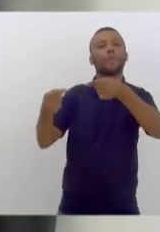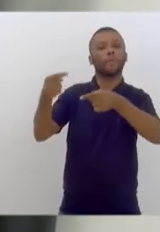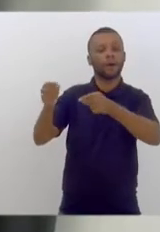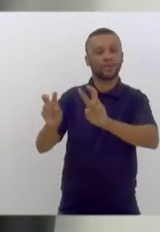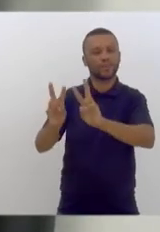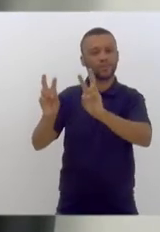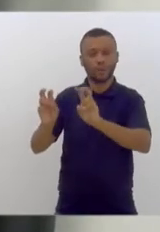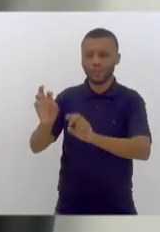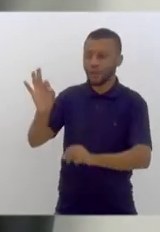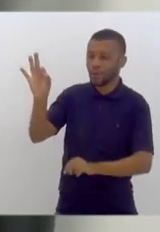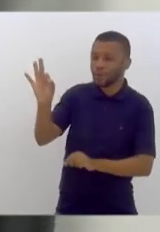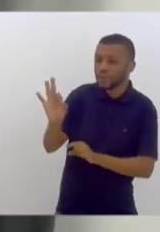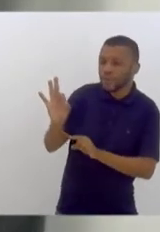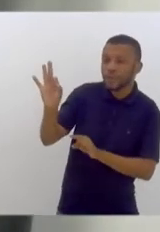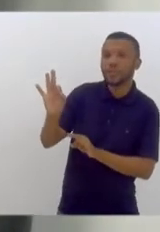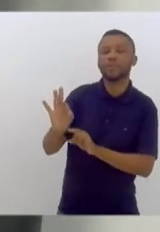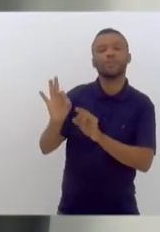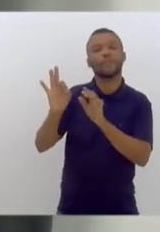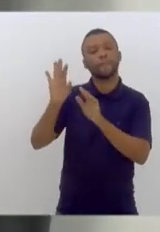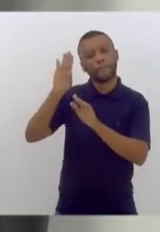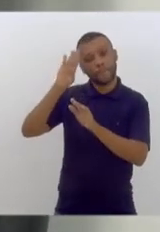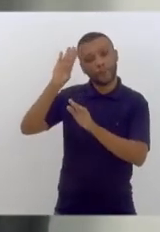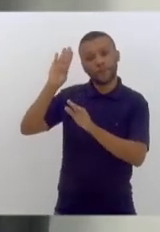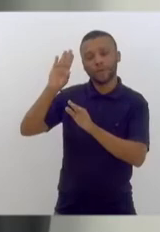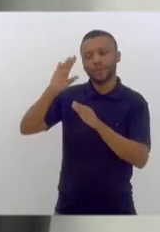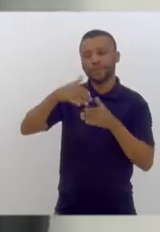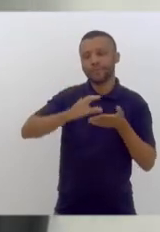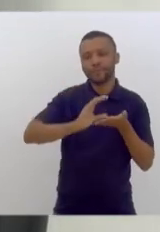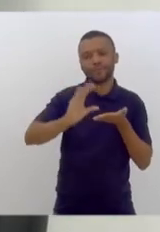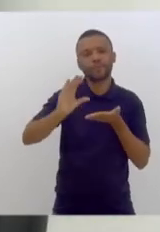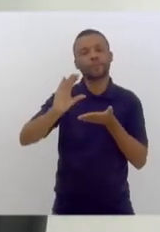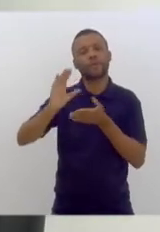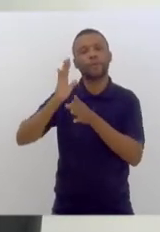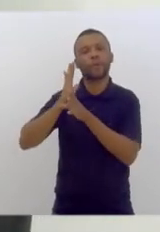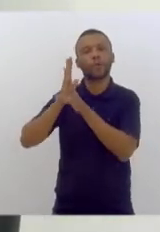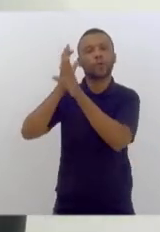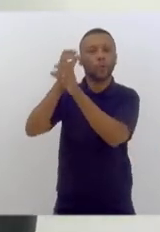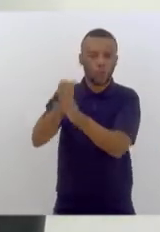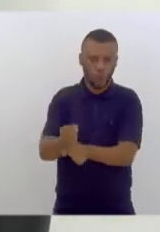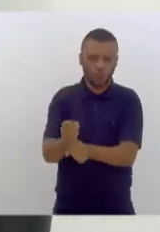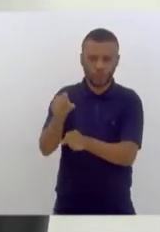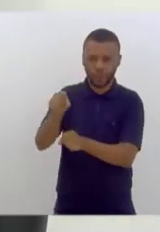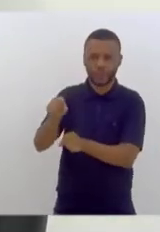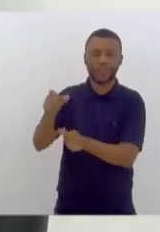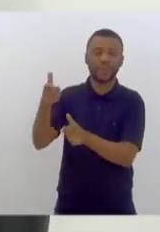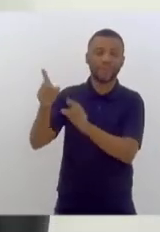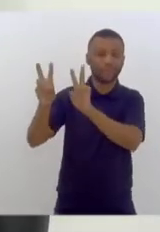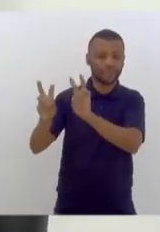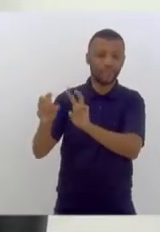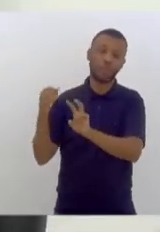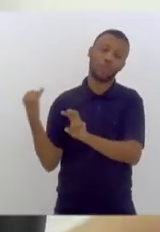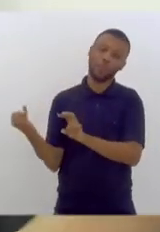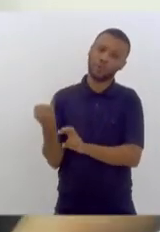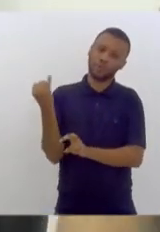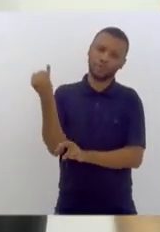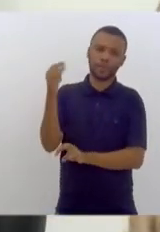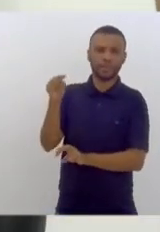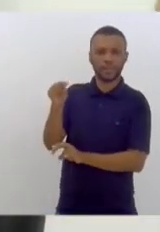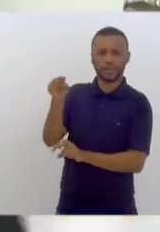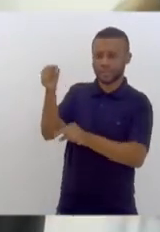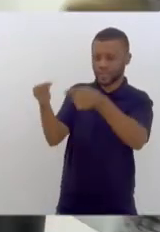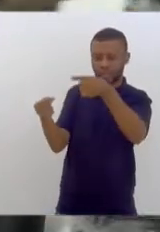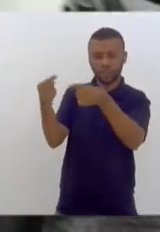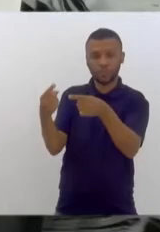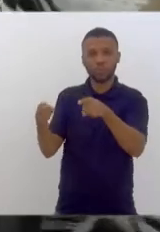dos índices, em especial do ressarcimento ao município do Rio de Janeiro, que acho que é uma questão que tem muita centralidade no conjunto dessa